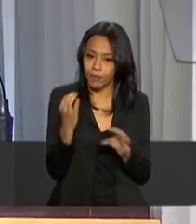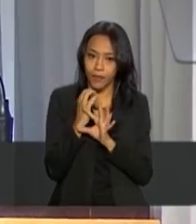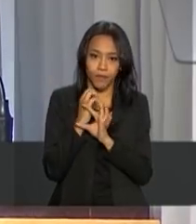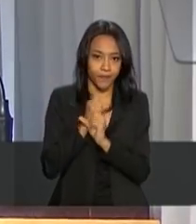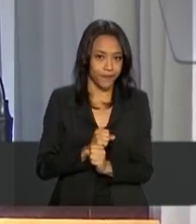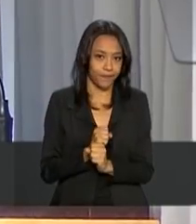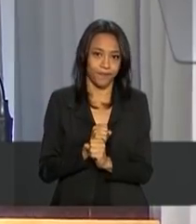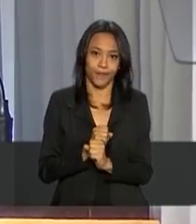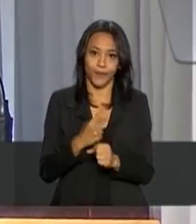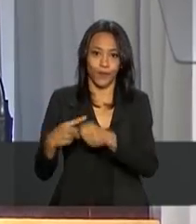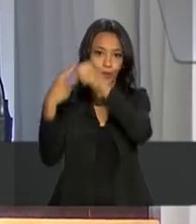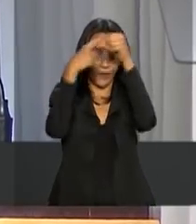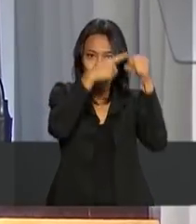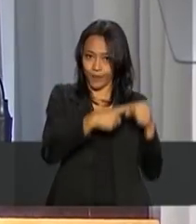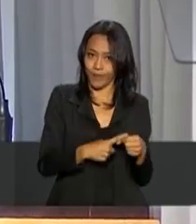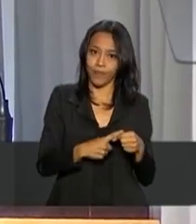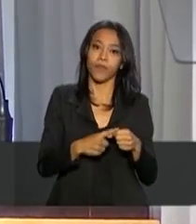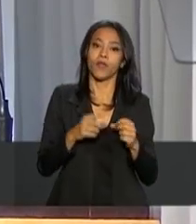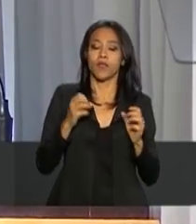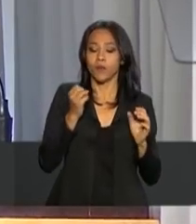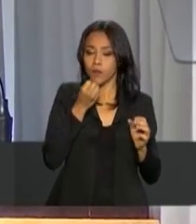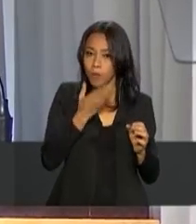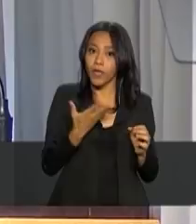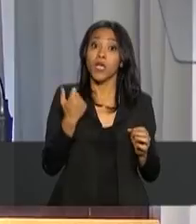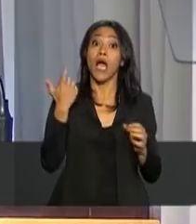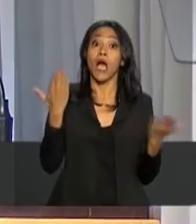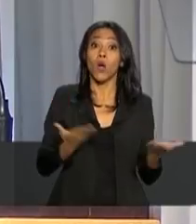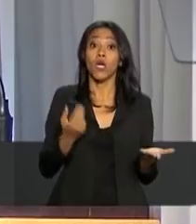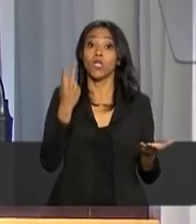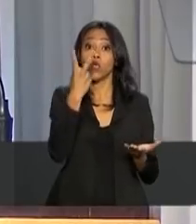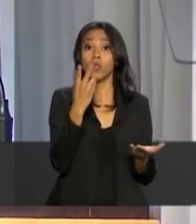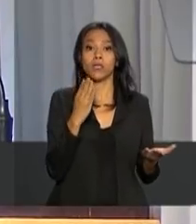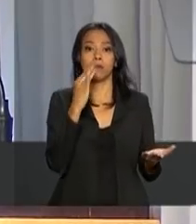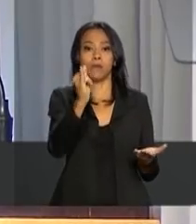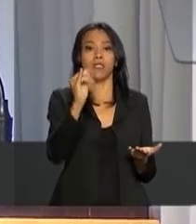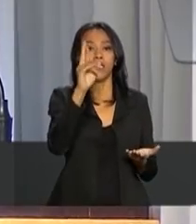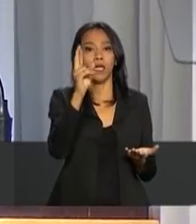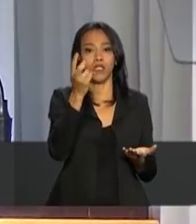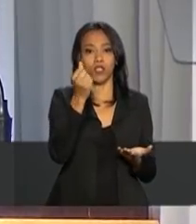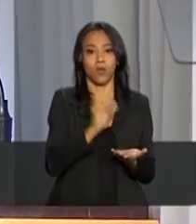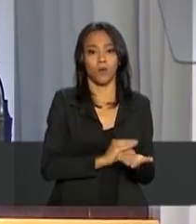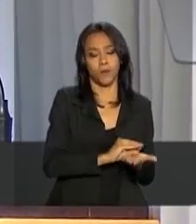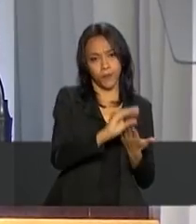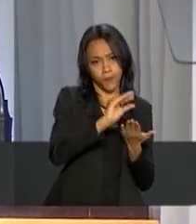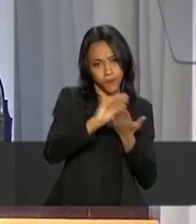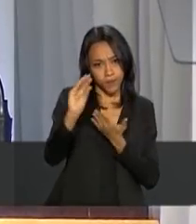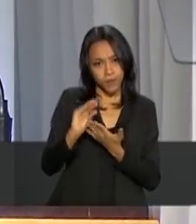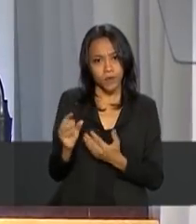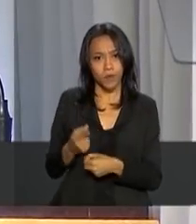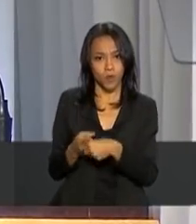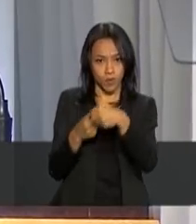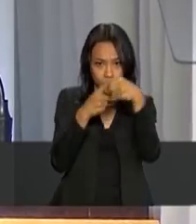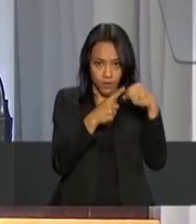Disse, olha, eu vou arrumar, vimos lá, vou arrumar 2 bilhões de reais para vocês. 2 bilhões de reais